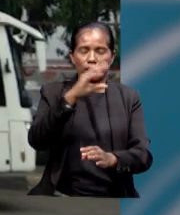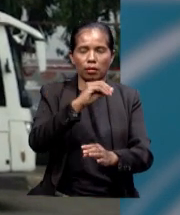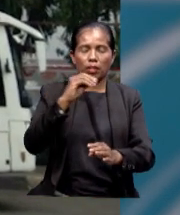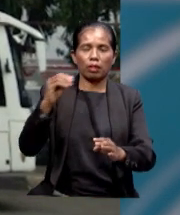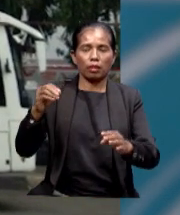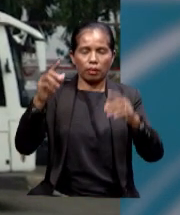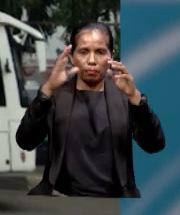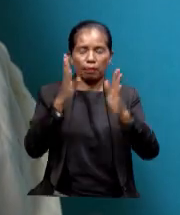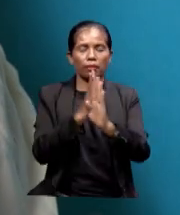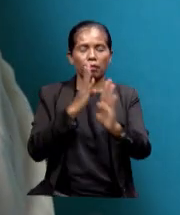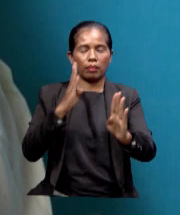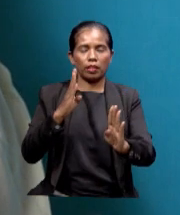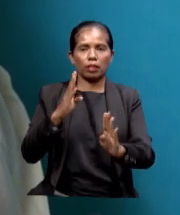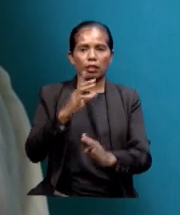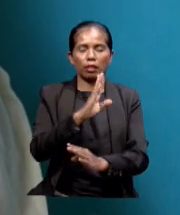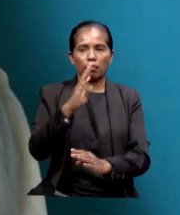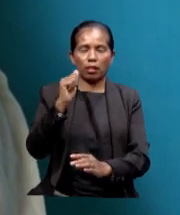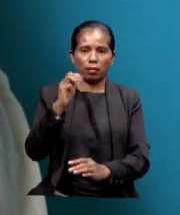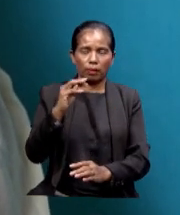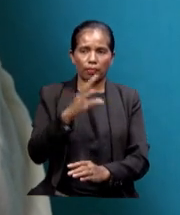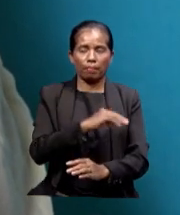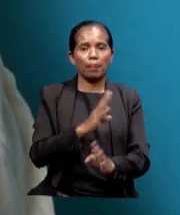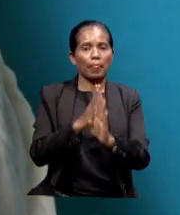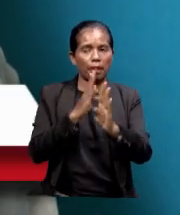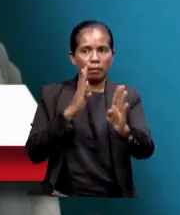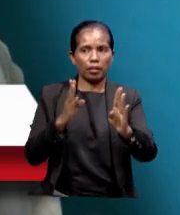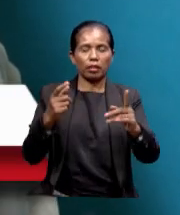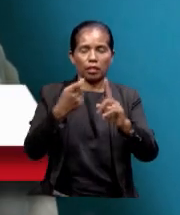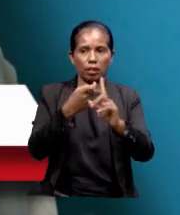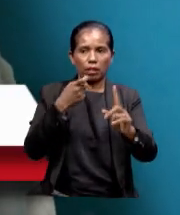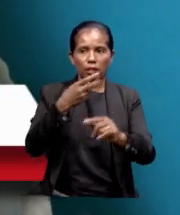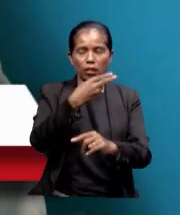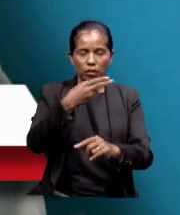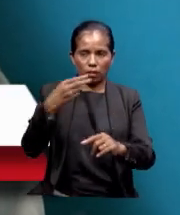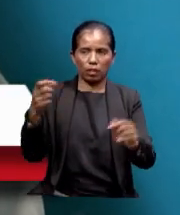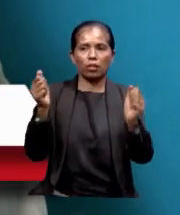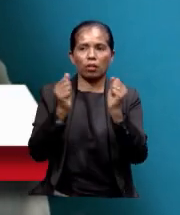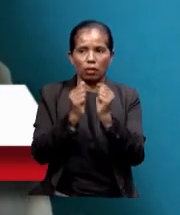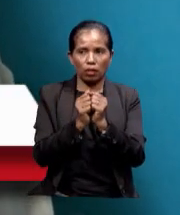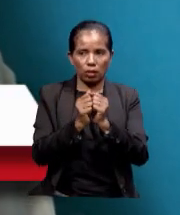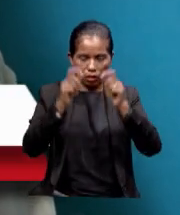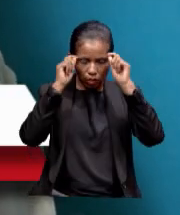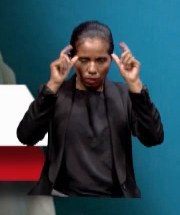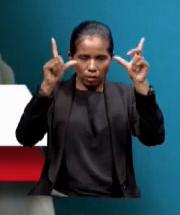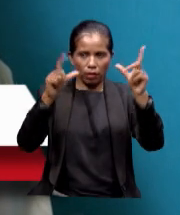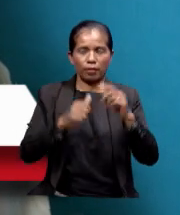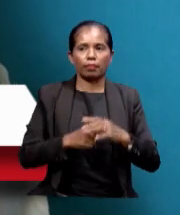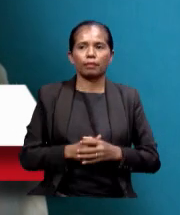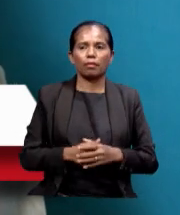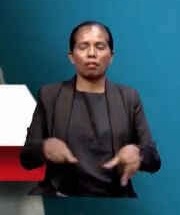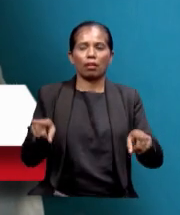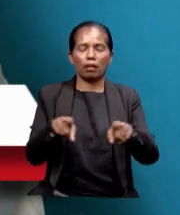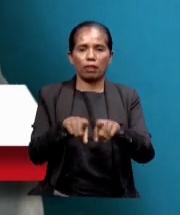Express. Bis transborder nebe masih halai entre Indonesia ho Timor Leste idane